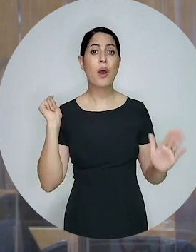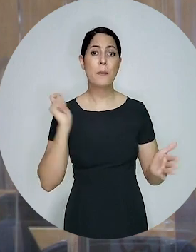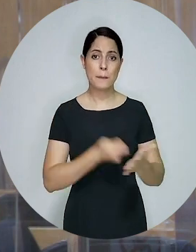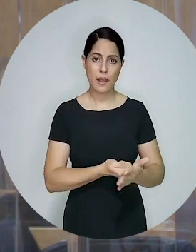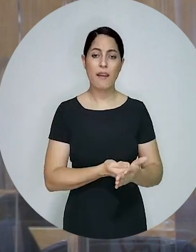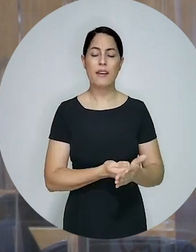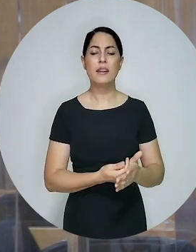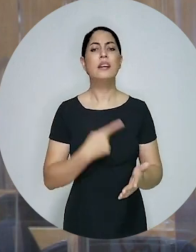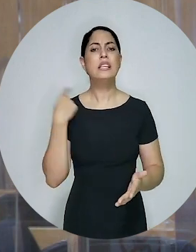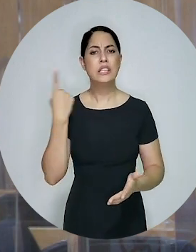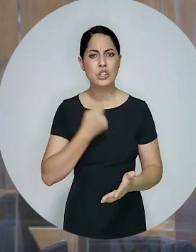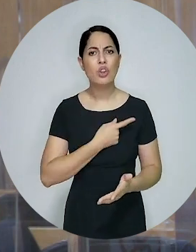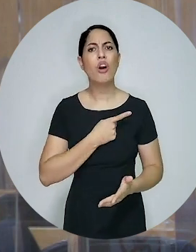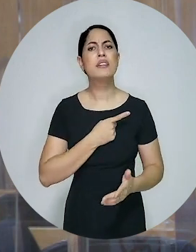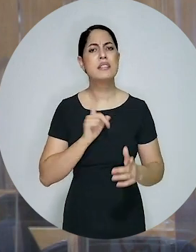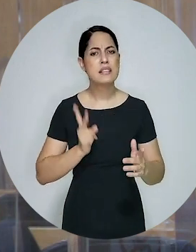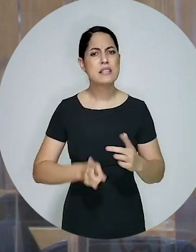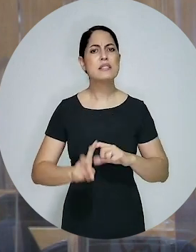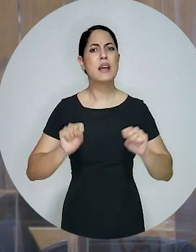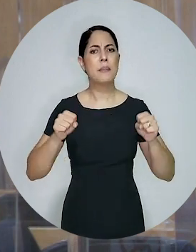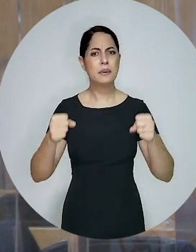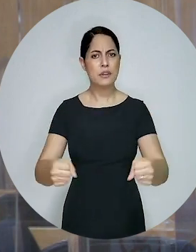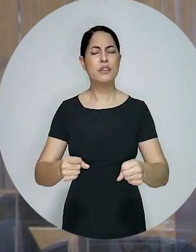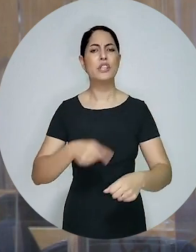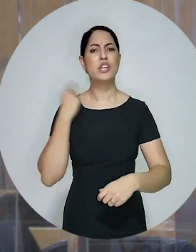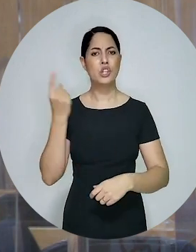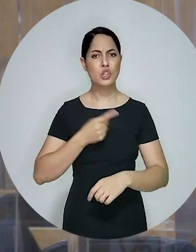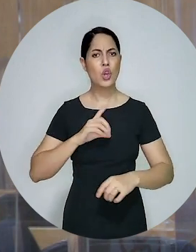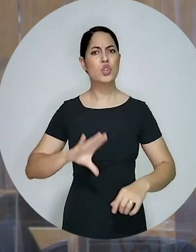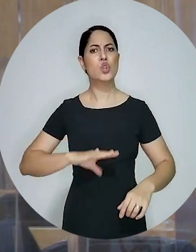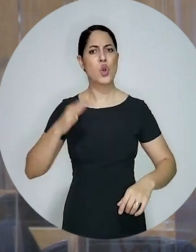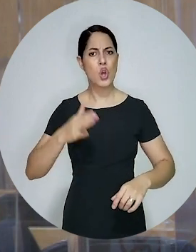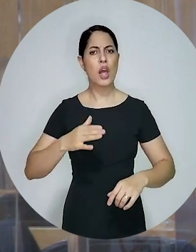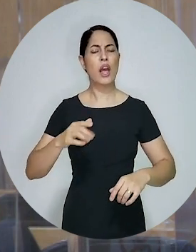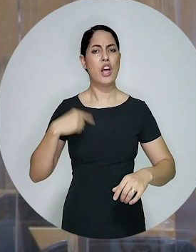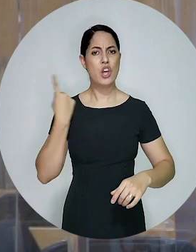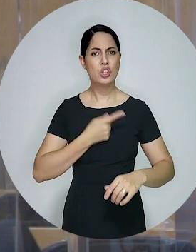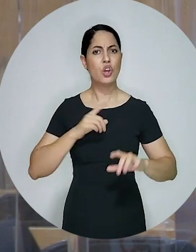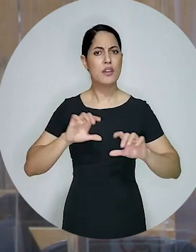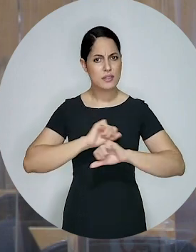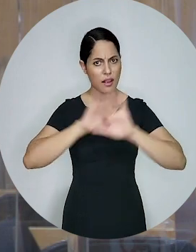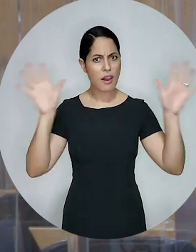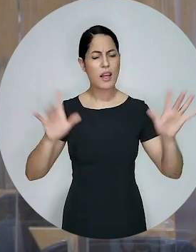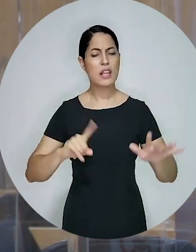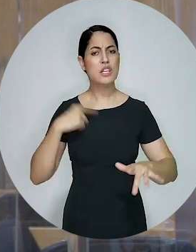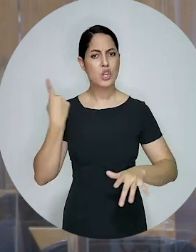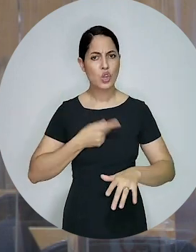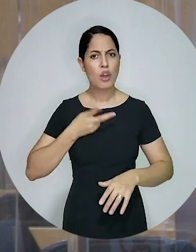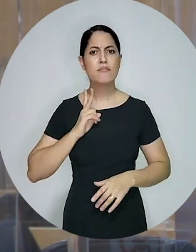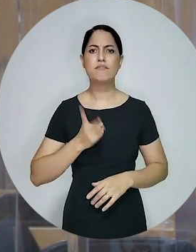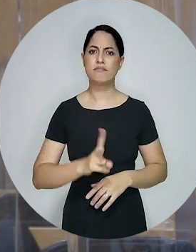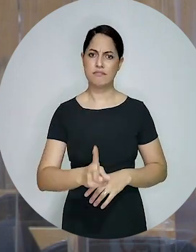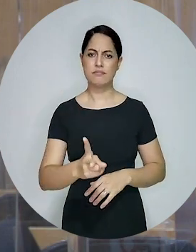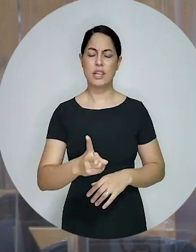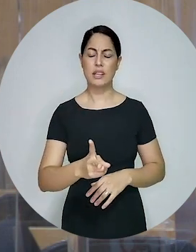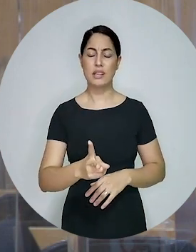que sempre defendemos isso com muita clareza e com muita coragem para não